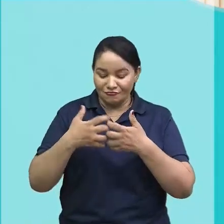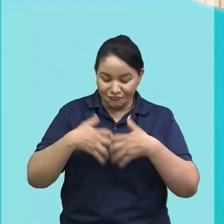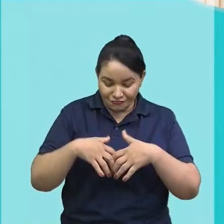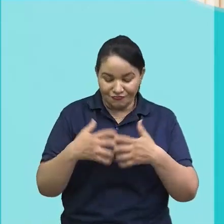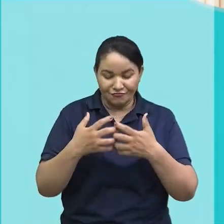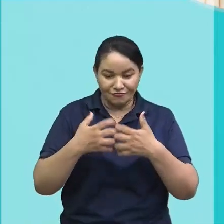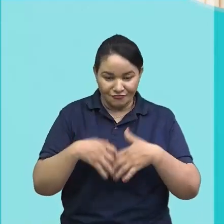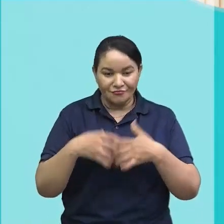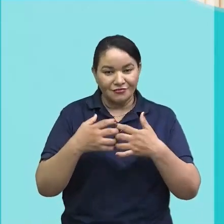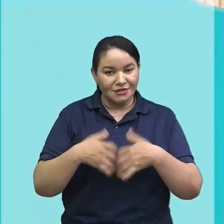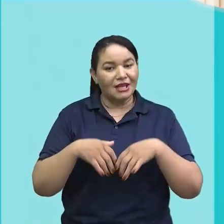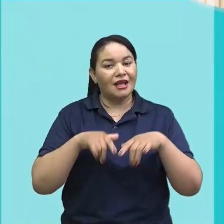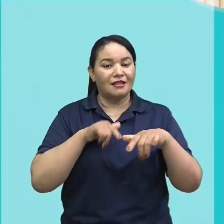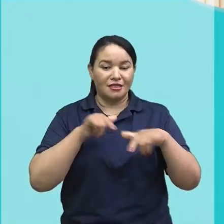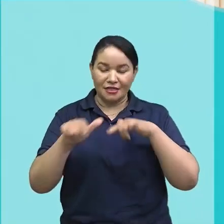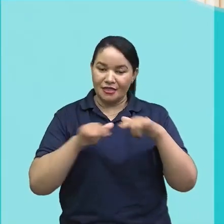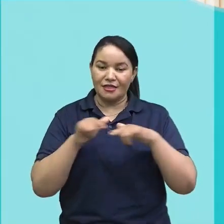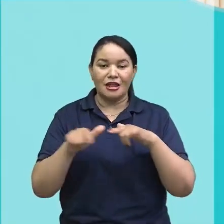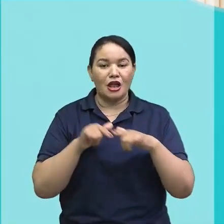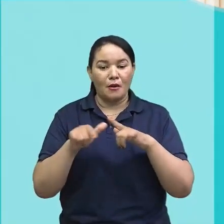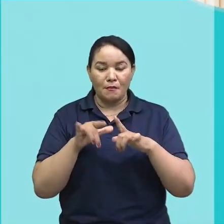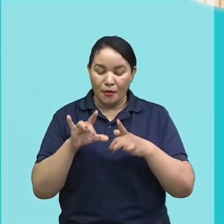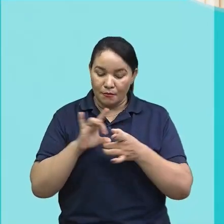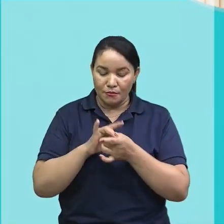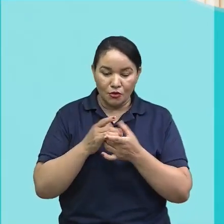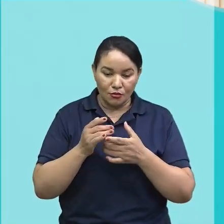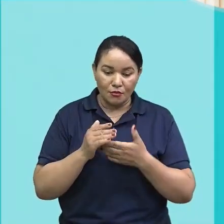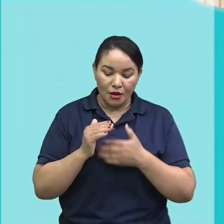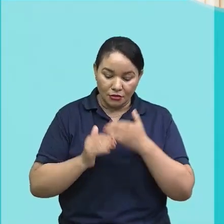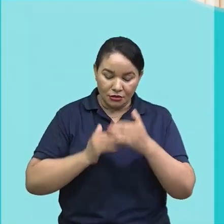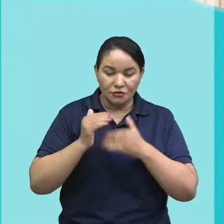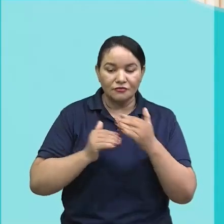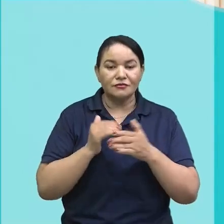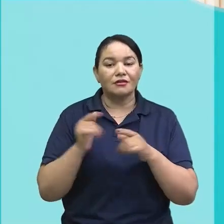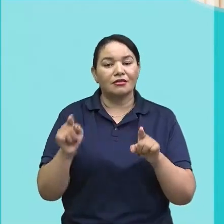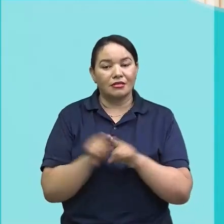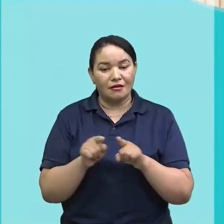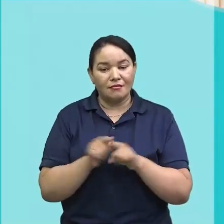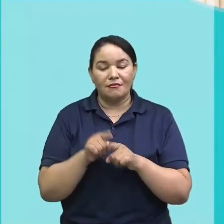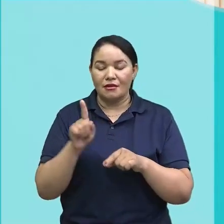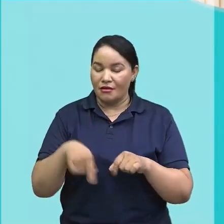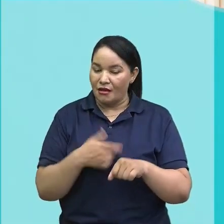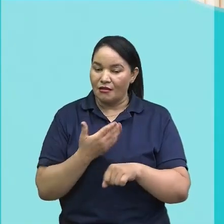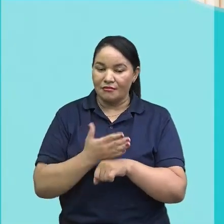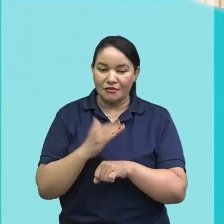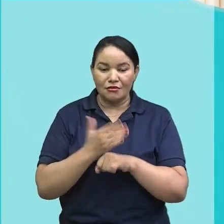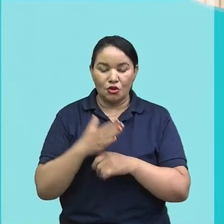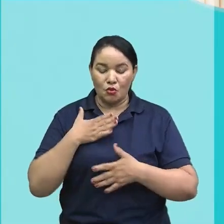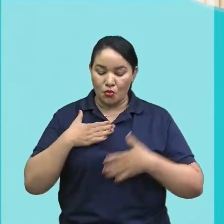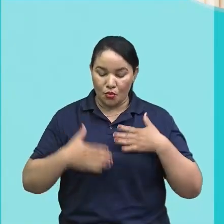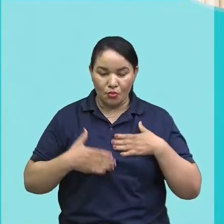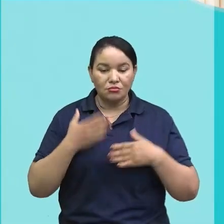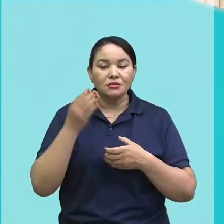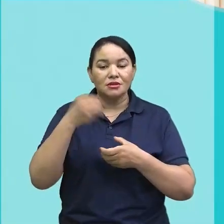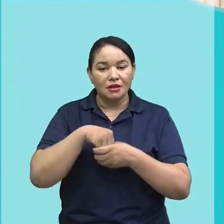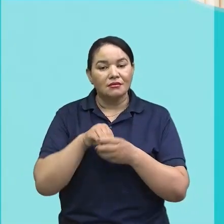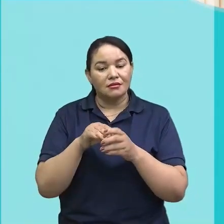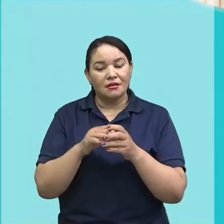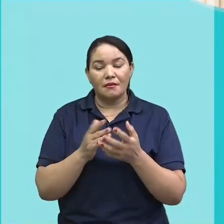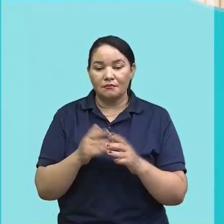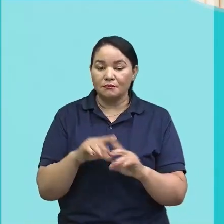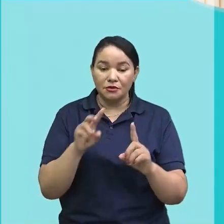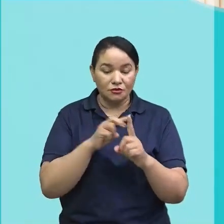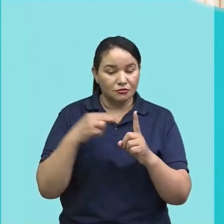Um tendo uma função e contribuindo com o outro. É exatamente assim que funciona dentro da perspectiva da